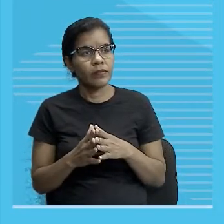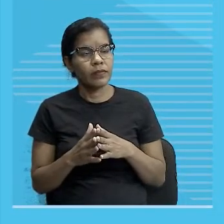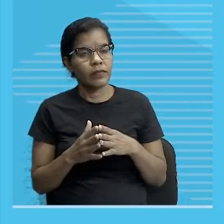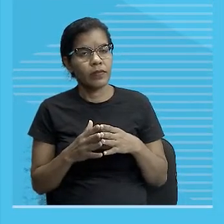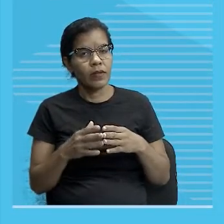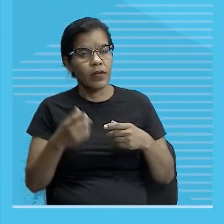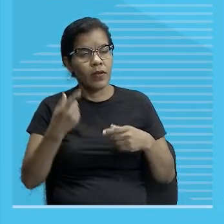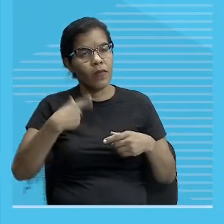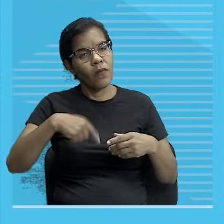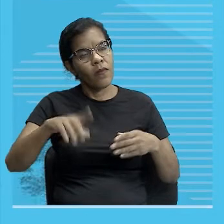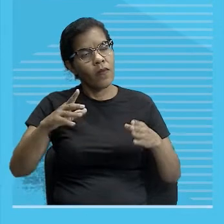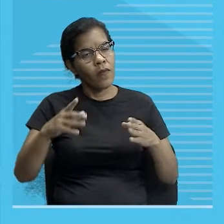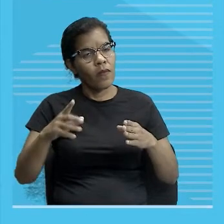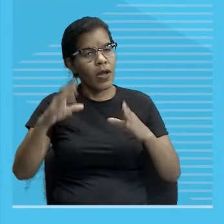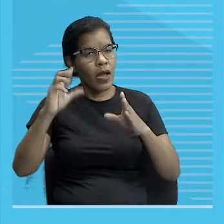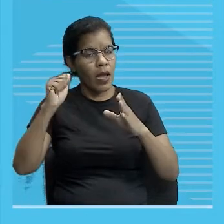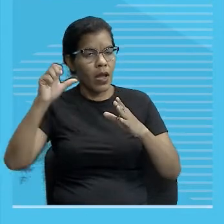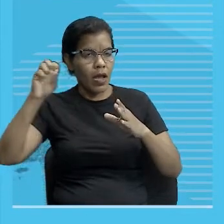vou ao sítio.